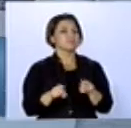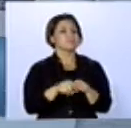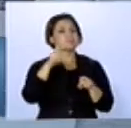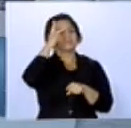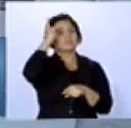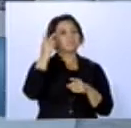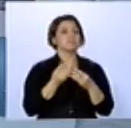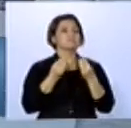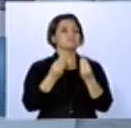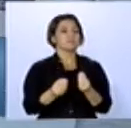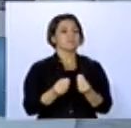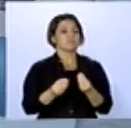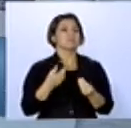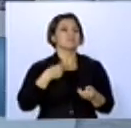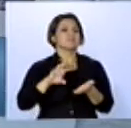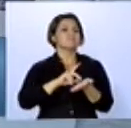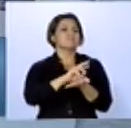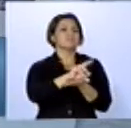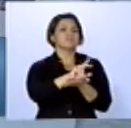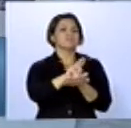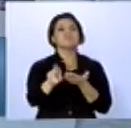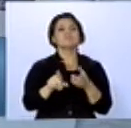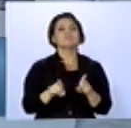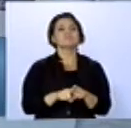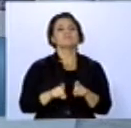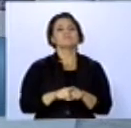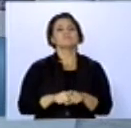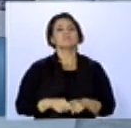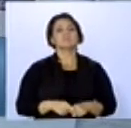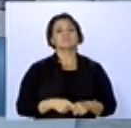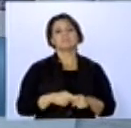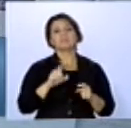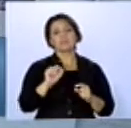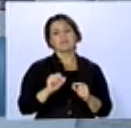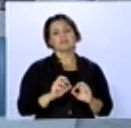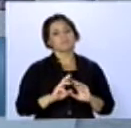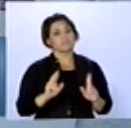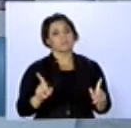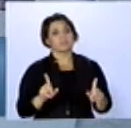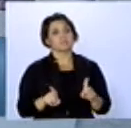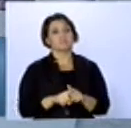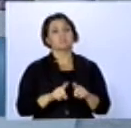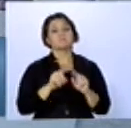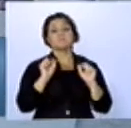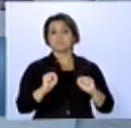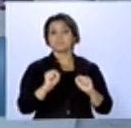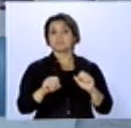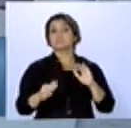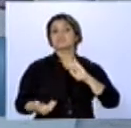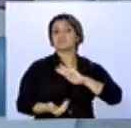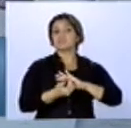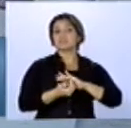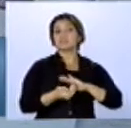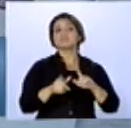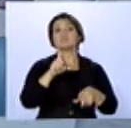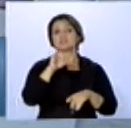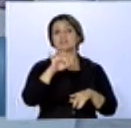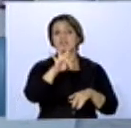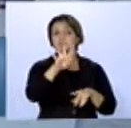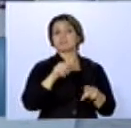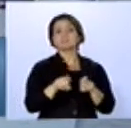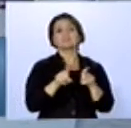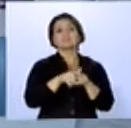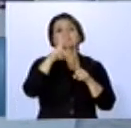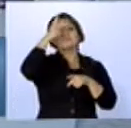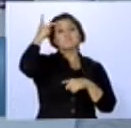isso varia no mundo de uma forma assim é extraordinária porque você pode colocar limite não só para o doador como